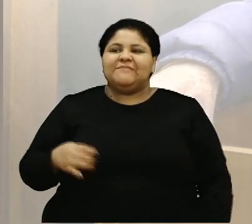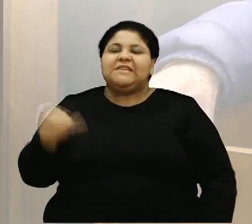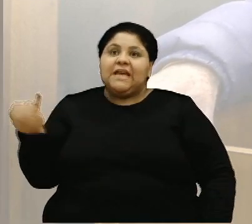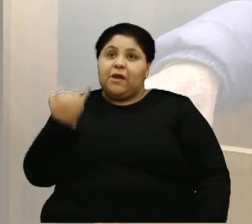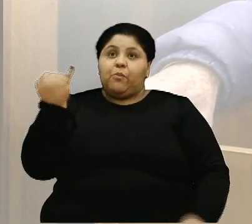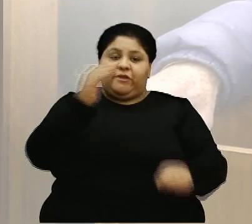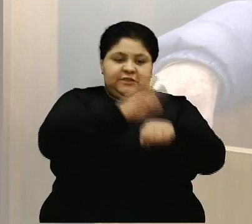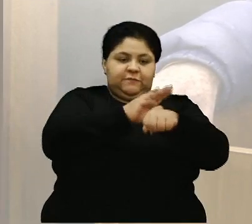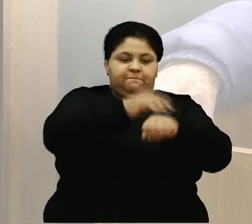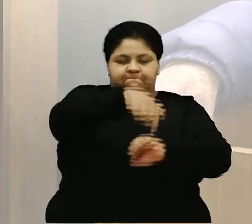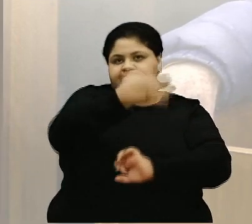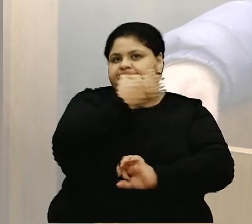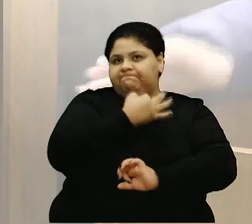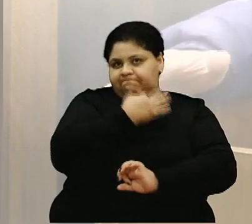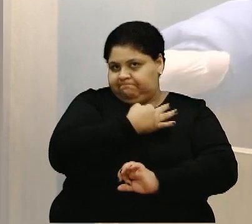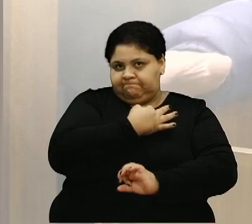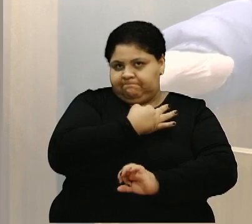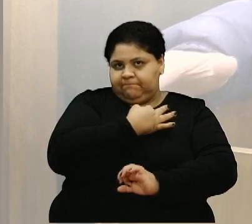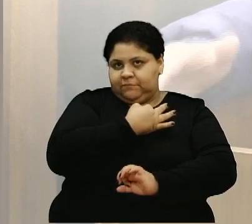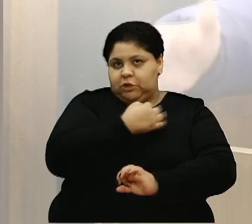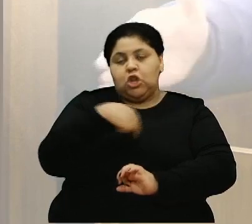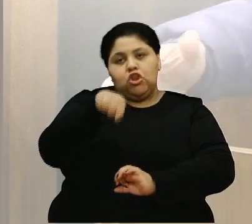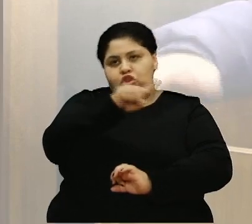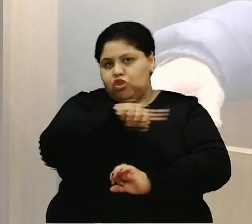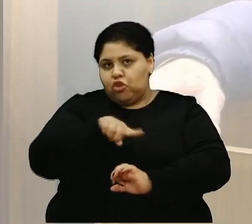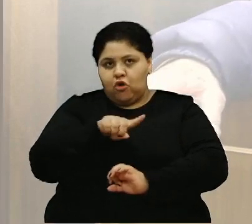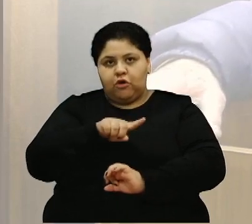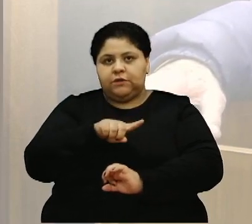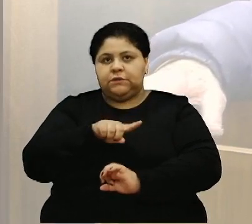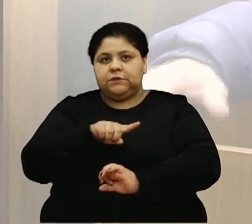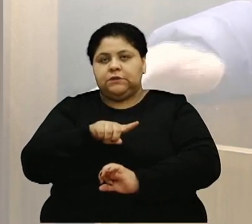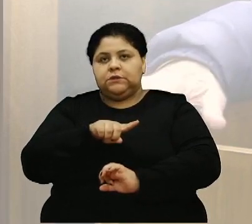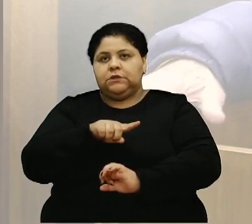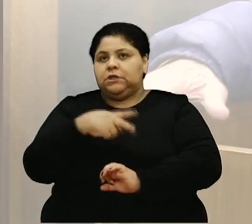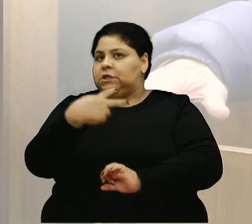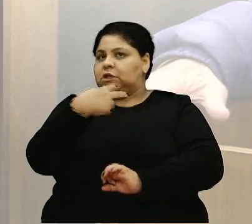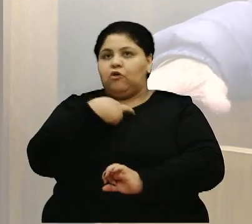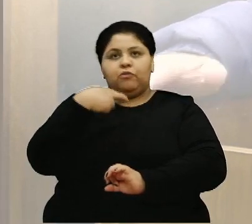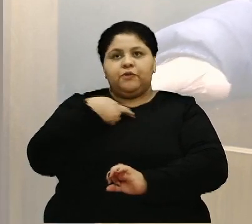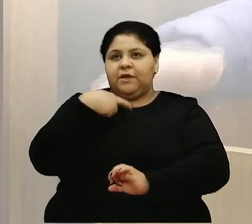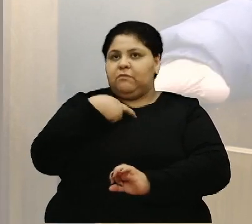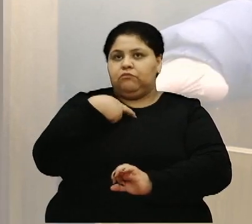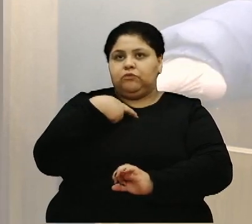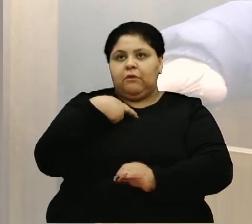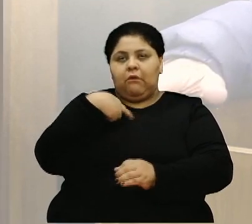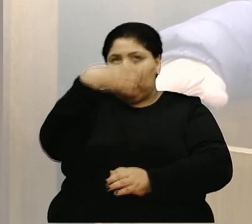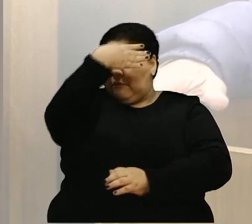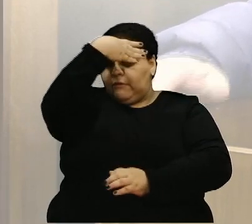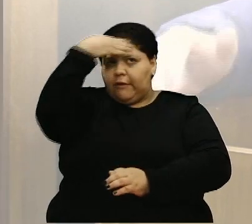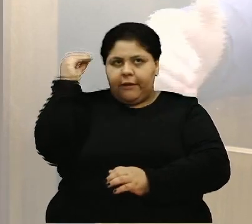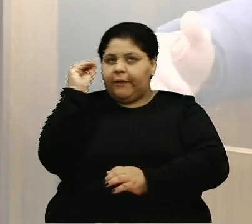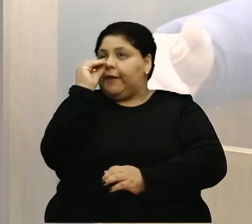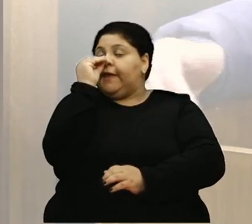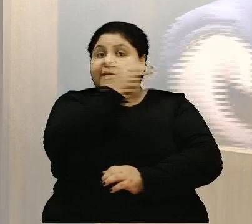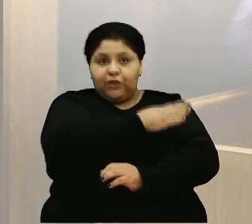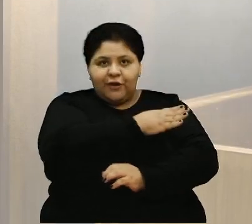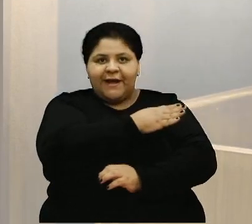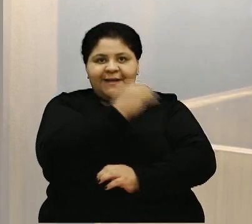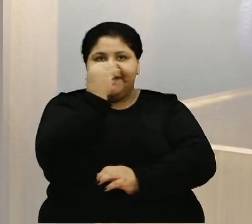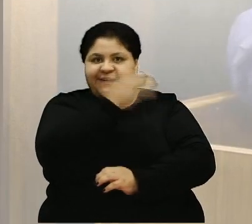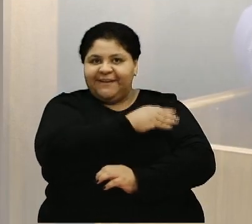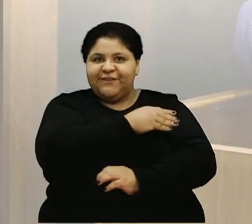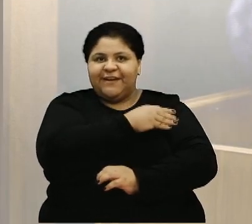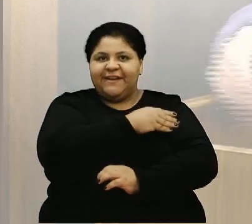vive. Nós não podemos deixar esta oportunidade passar sem que a estrutura,